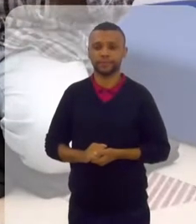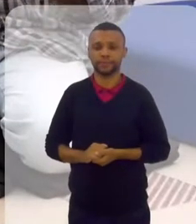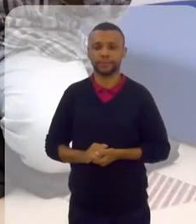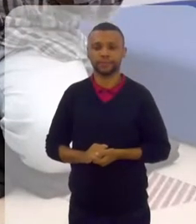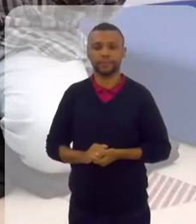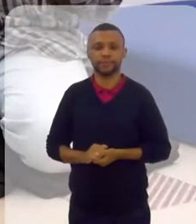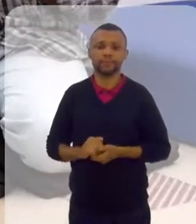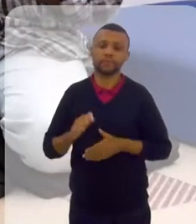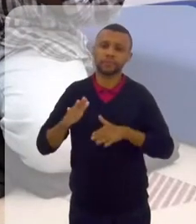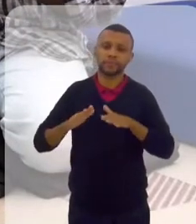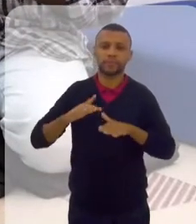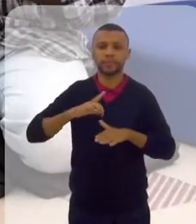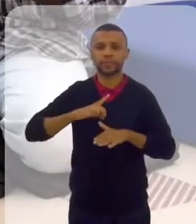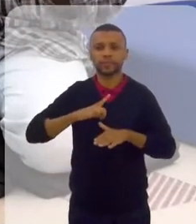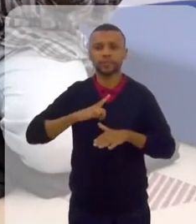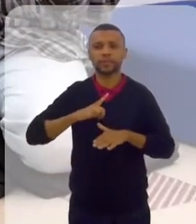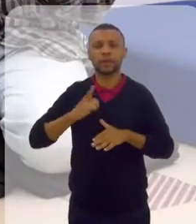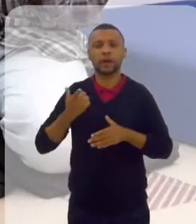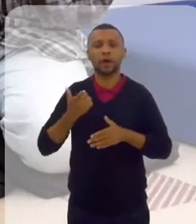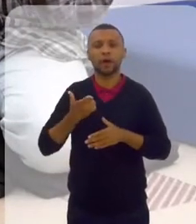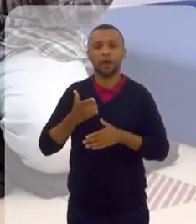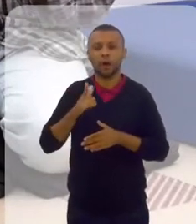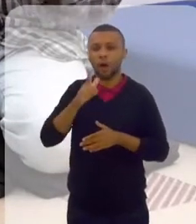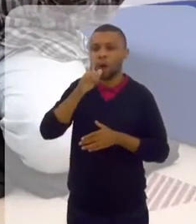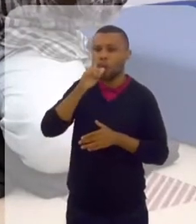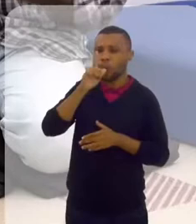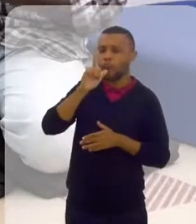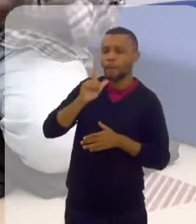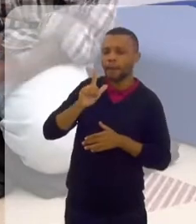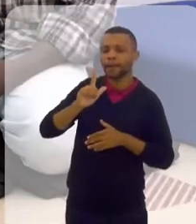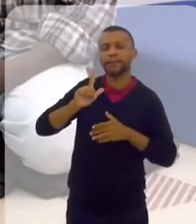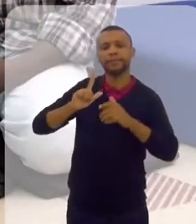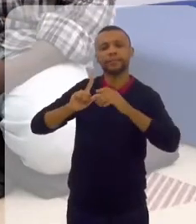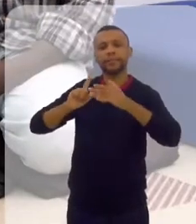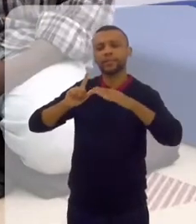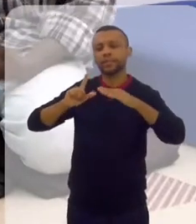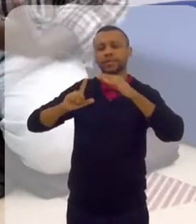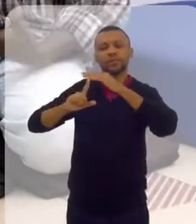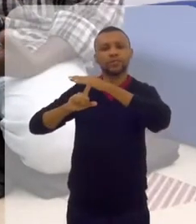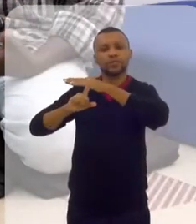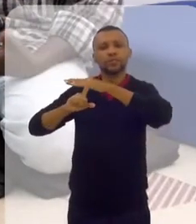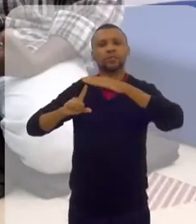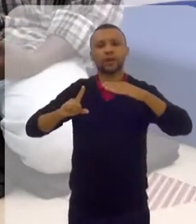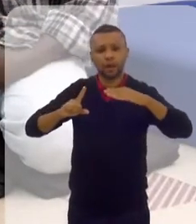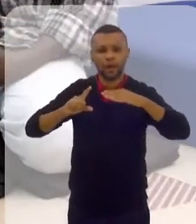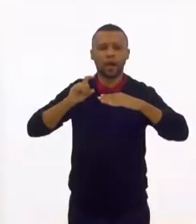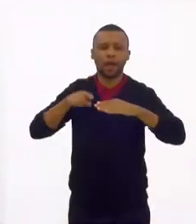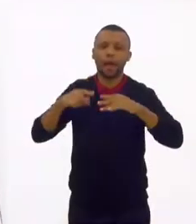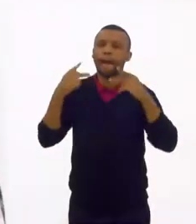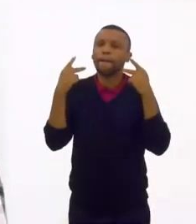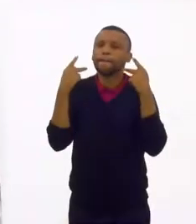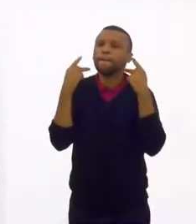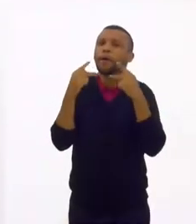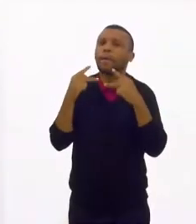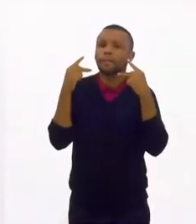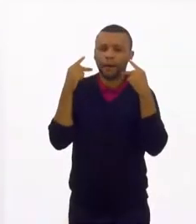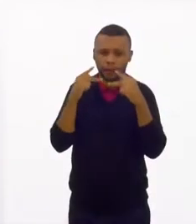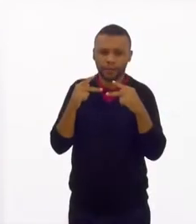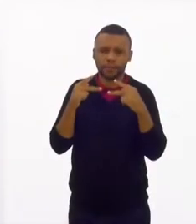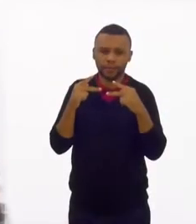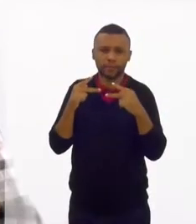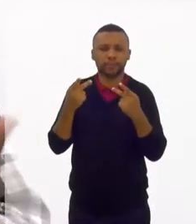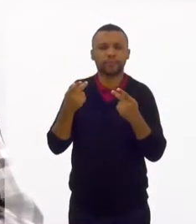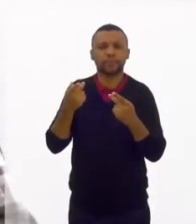quer dizer o fato de tirar o prepúcio da criança. É. Ah, porque então... é uma prática profética, e